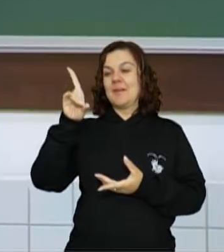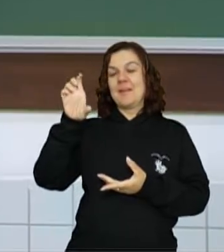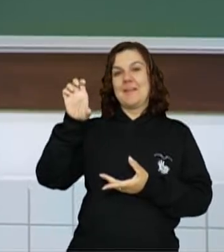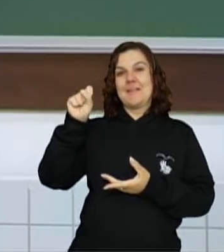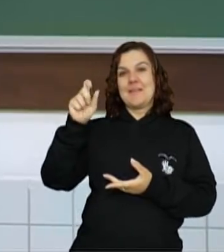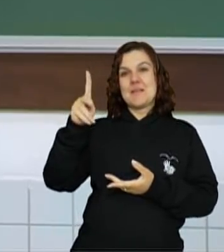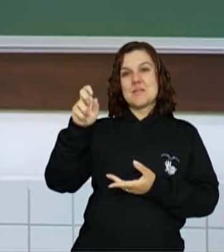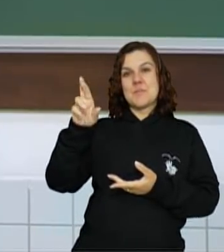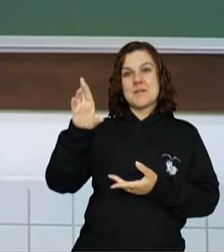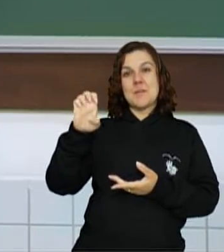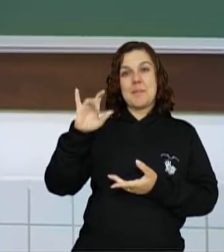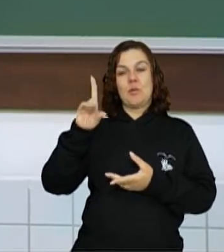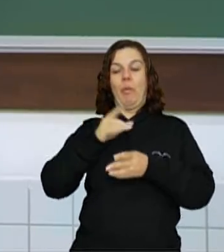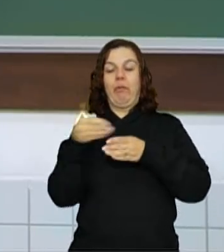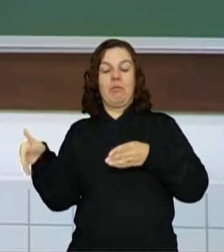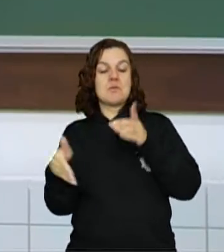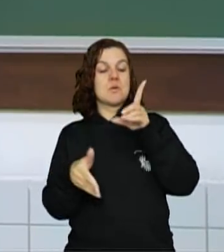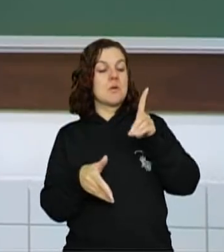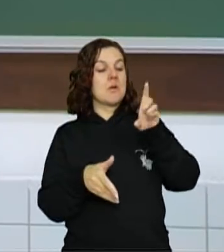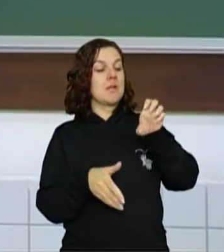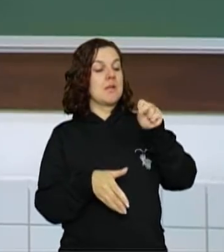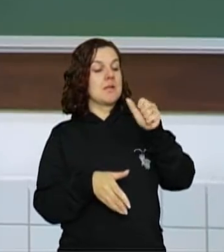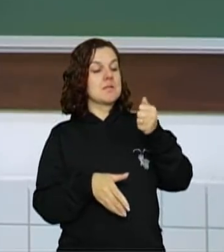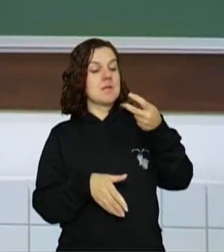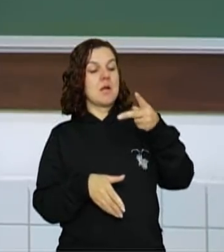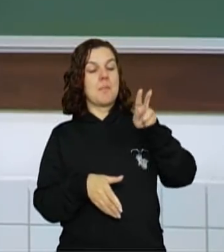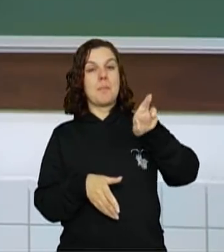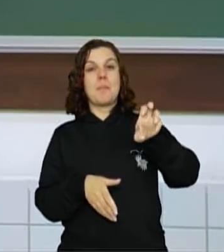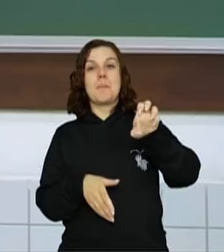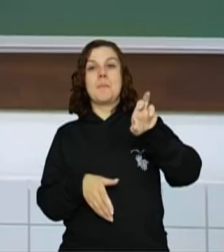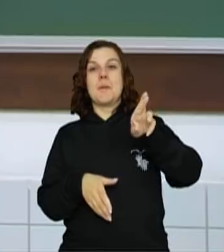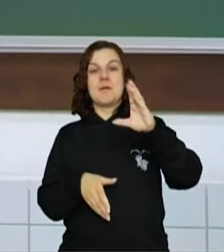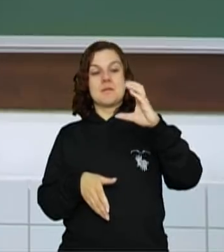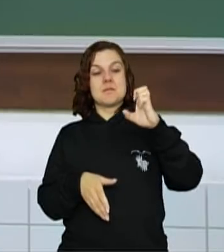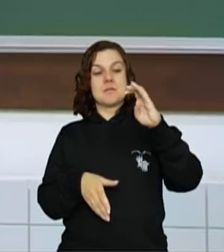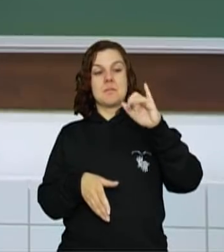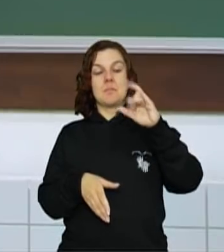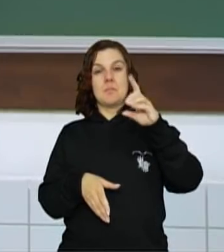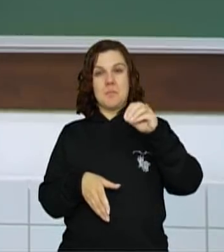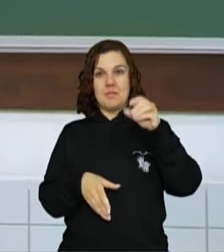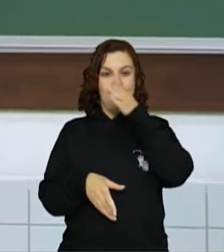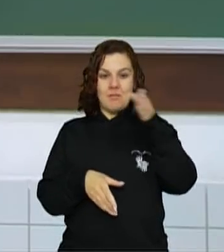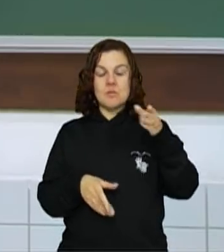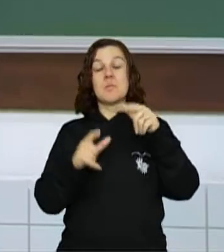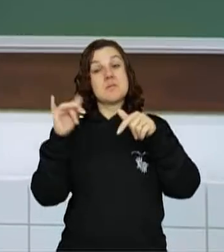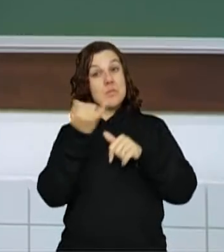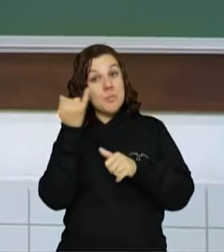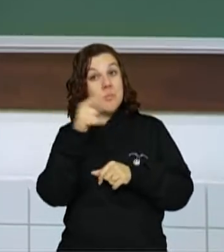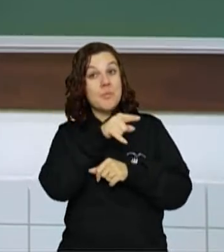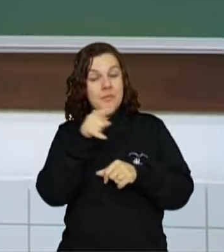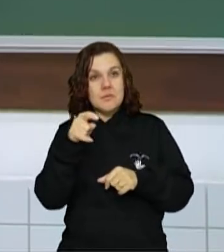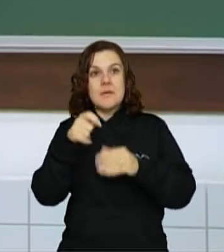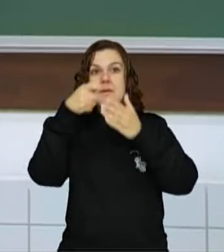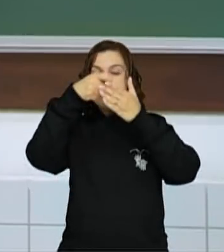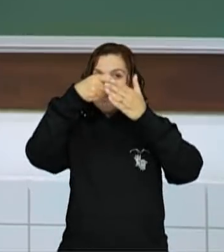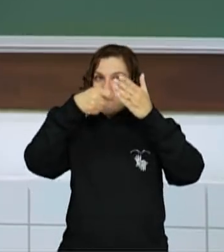Despercebido é isso, desapercebido é isso. Tá, tudo bem, tranquilo. Mas é muito importante vocês fazerem